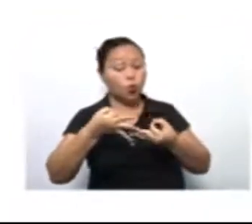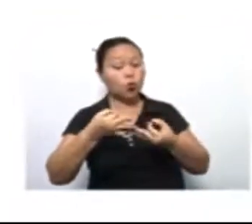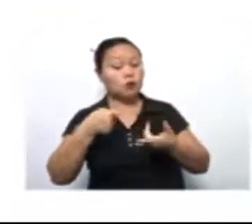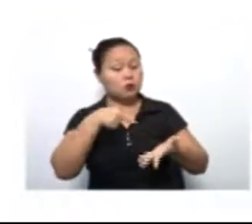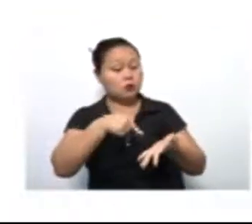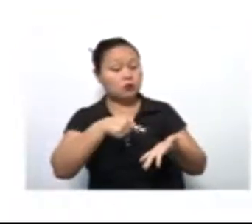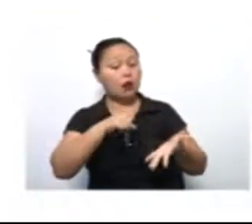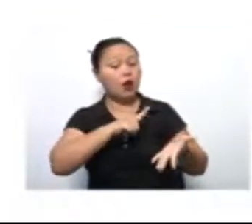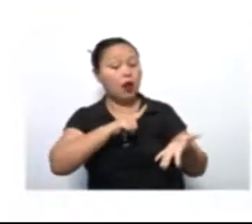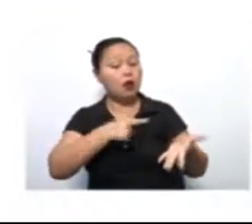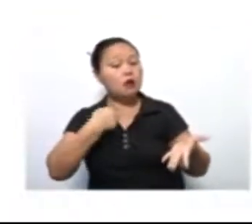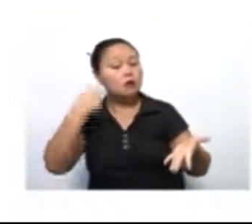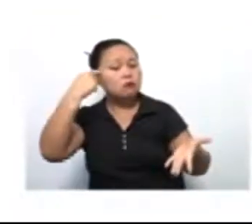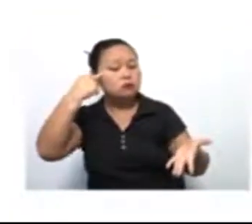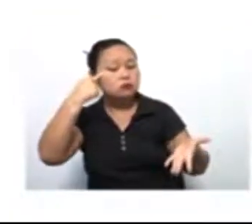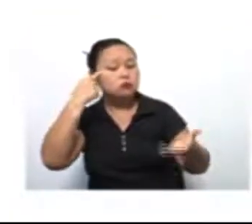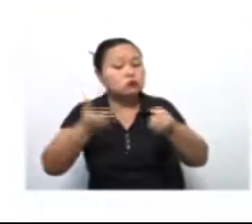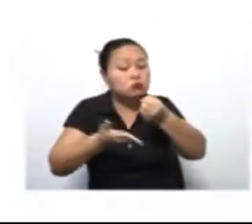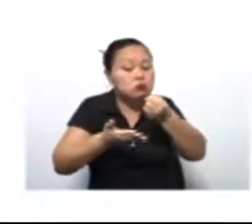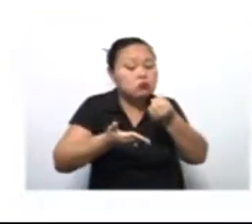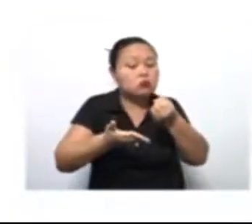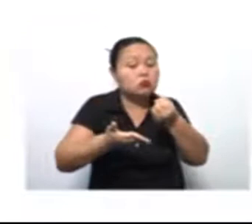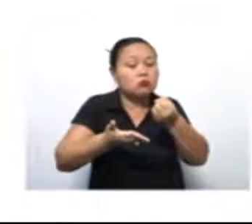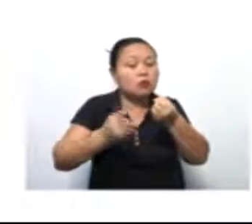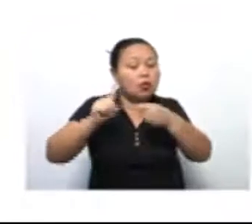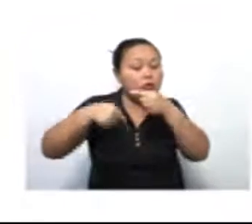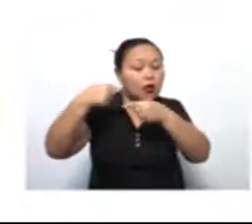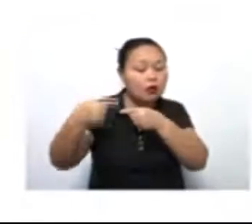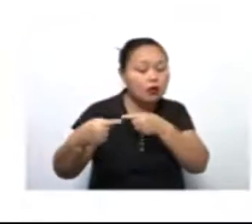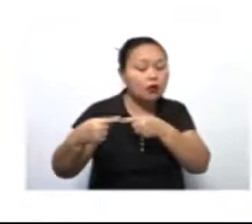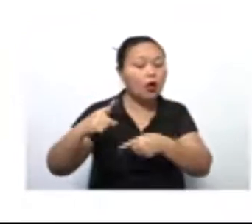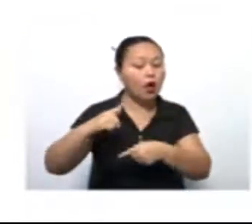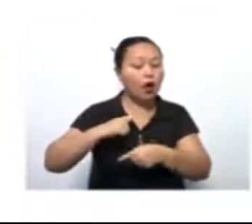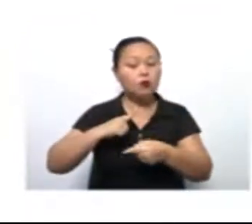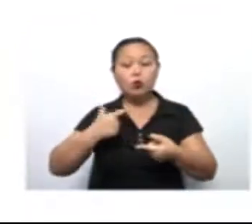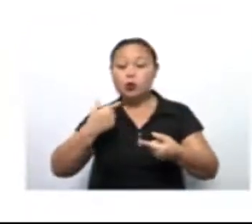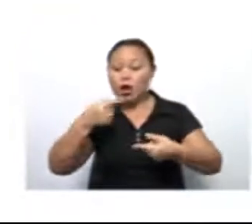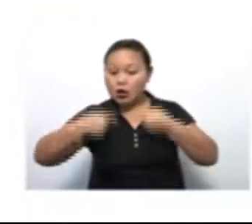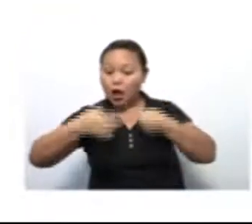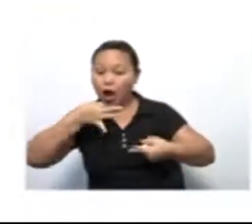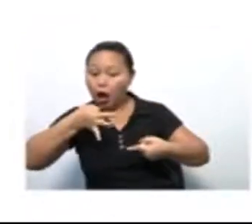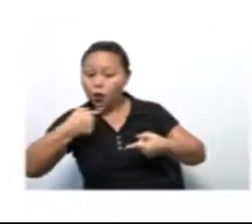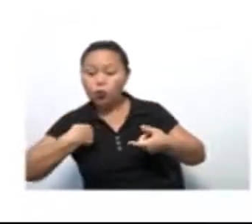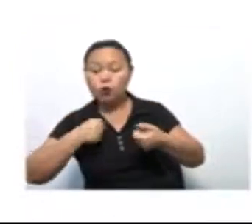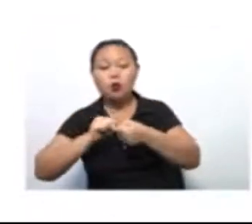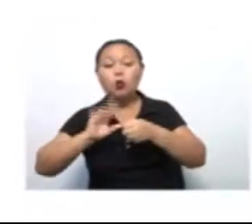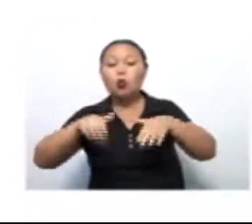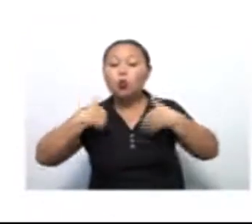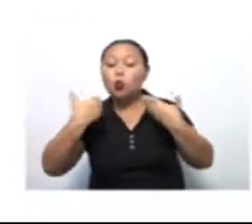ao outro. Aqui, vou mostrar para vocês um recurso.